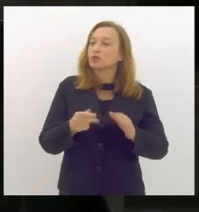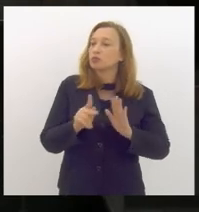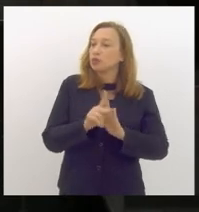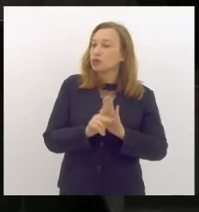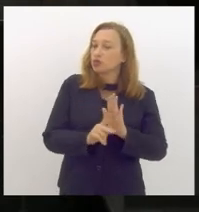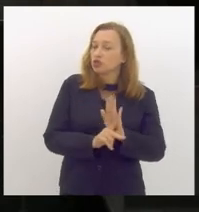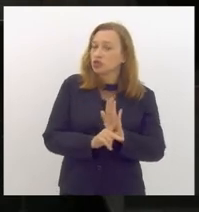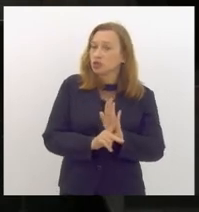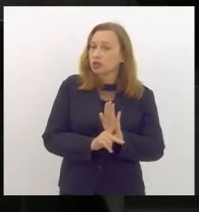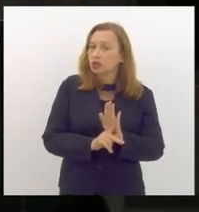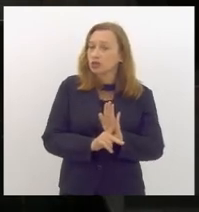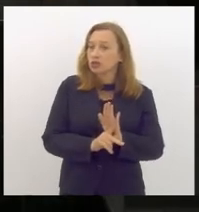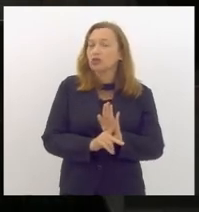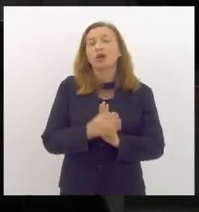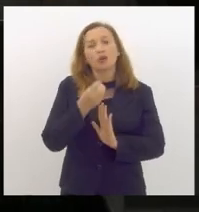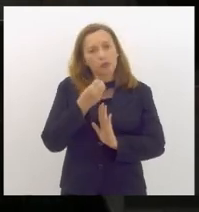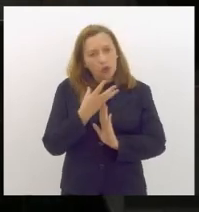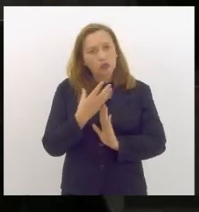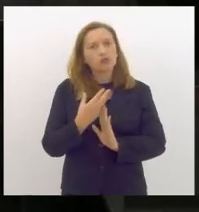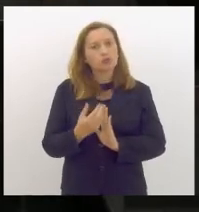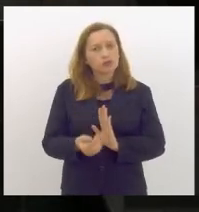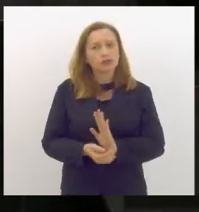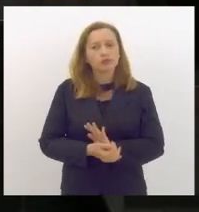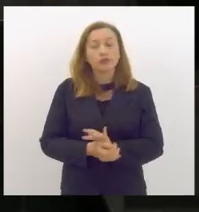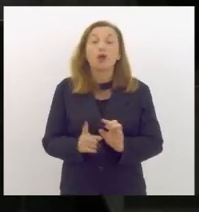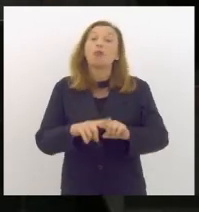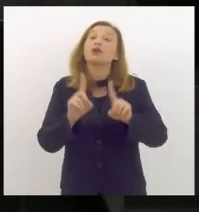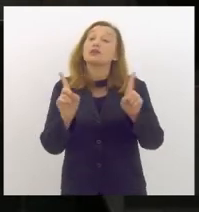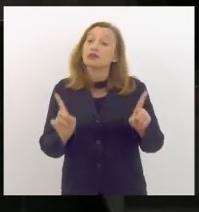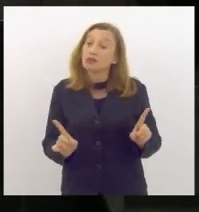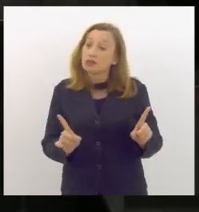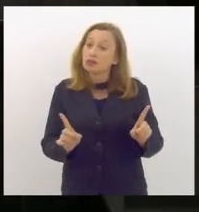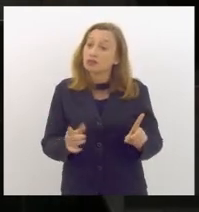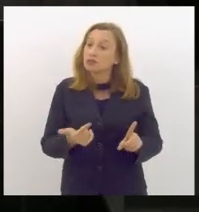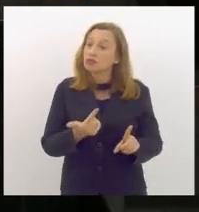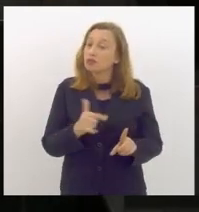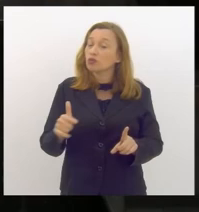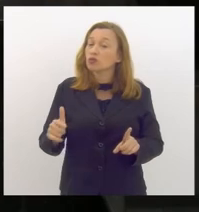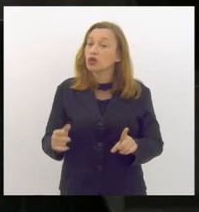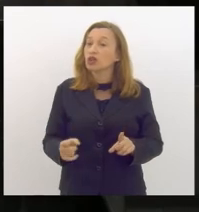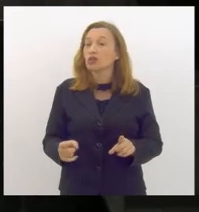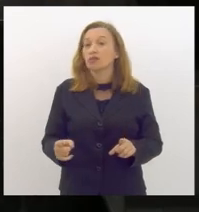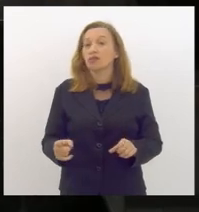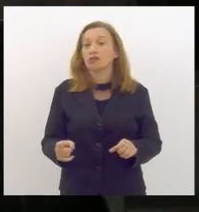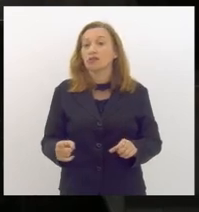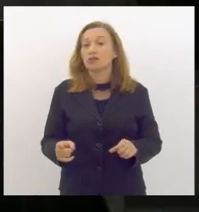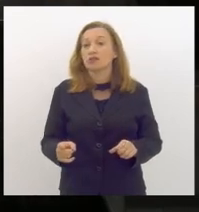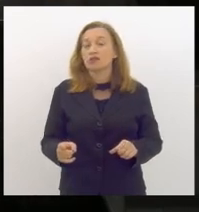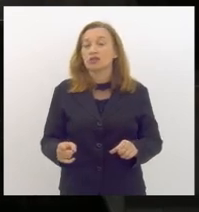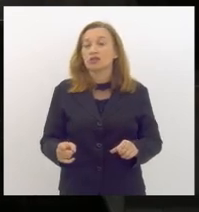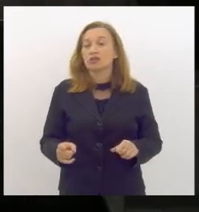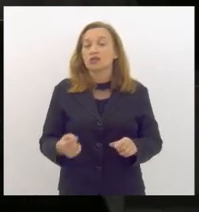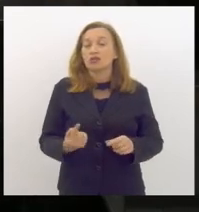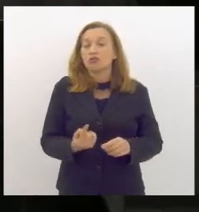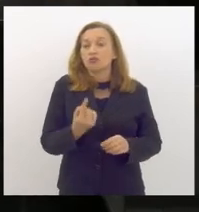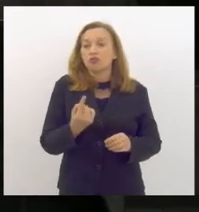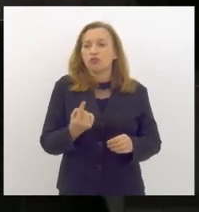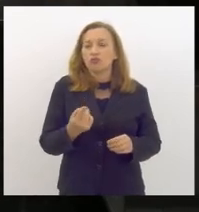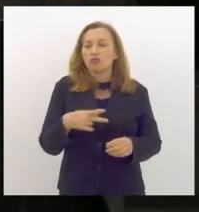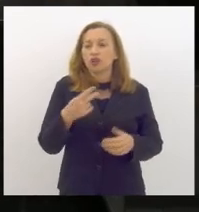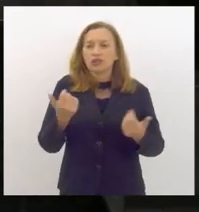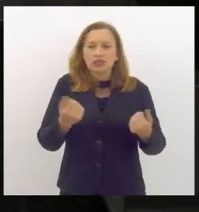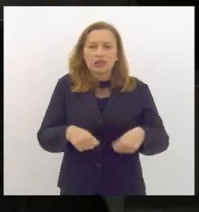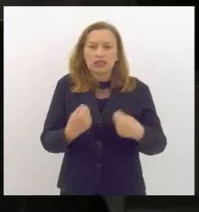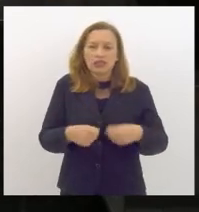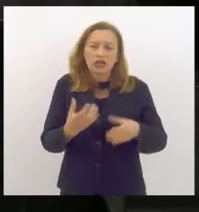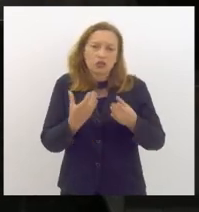é absolutamente positiva, mas não tem uma linha sobre a necessidade do